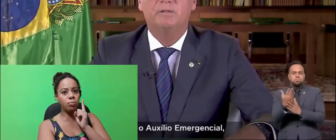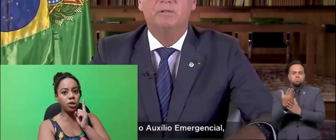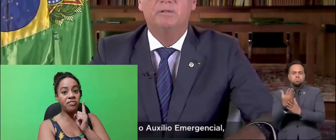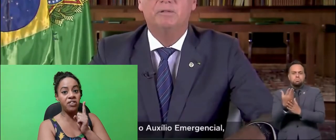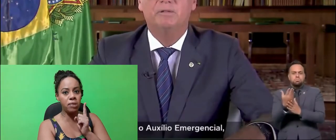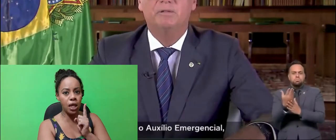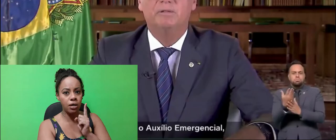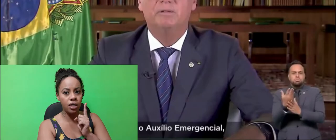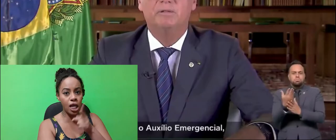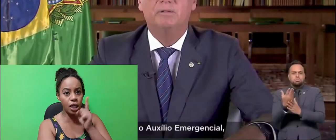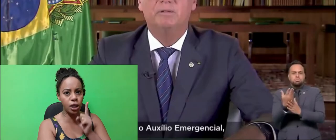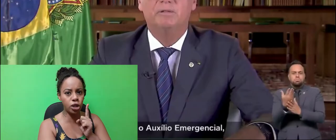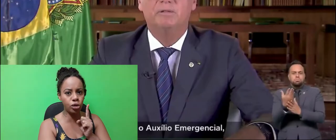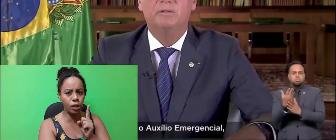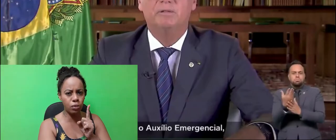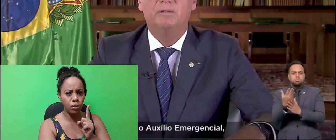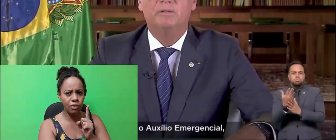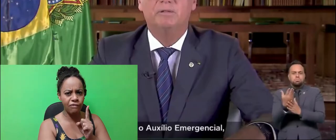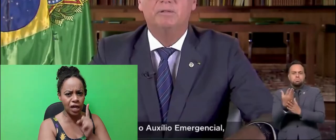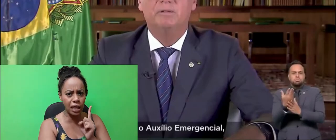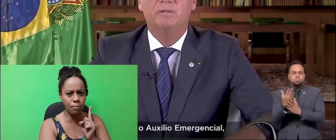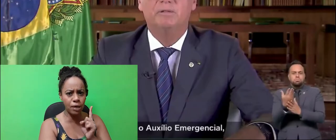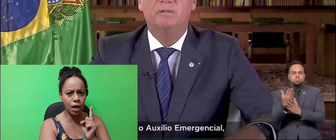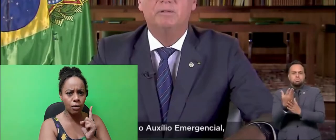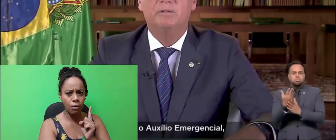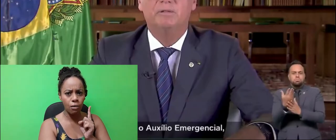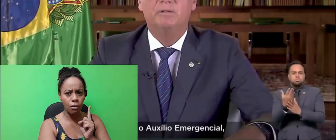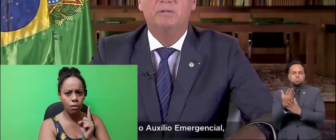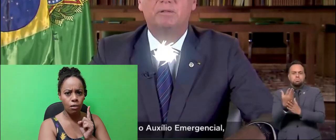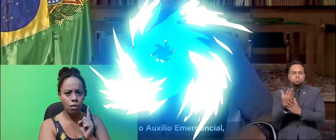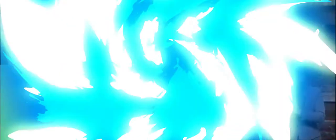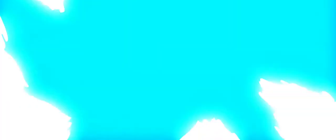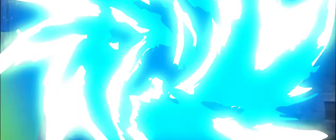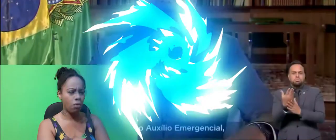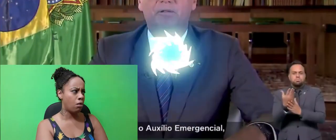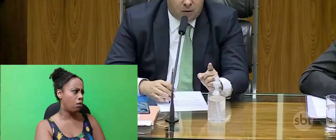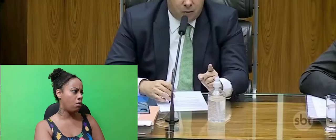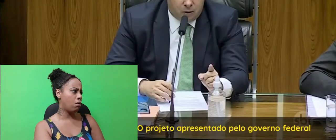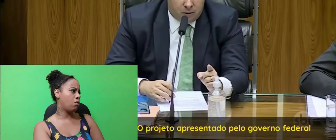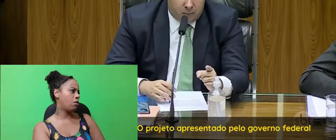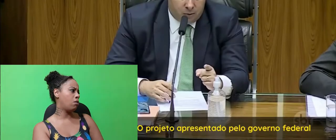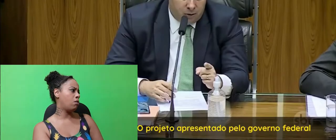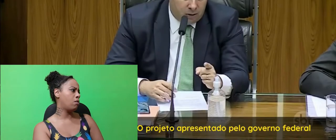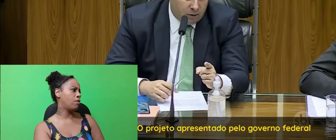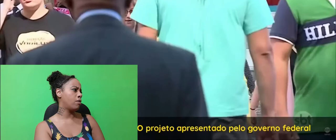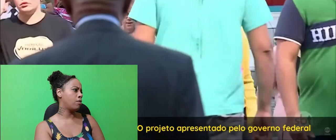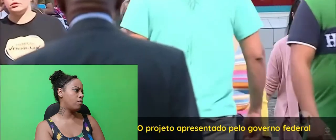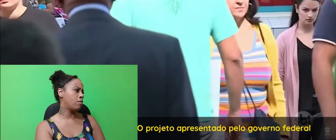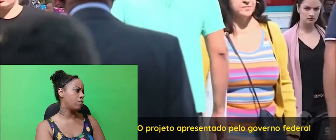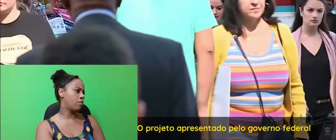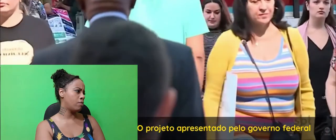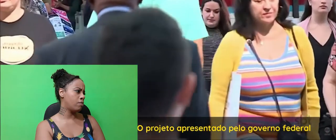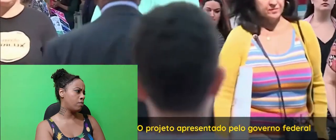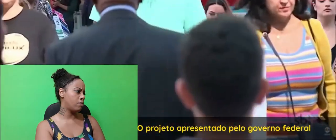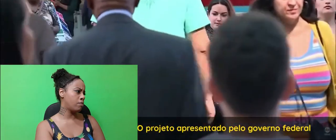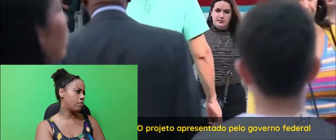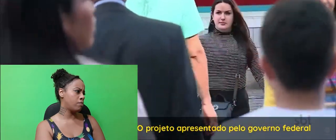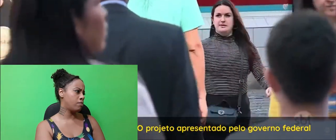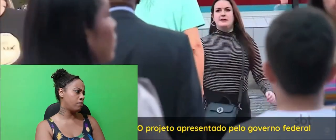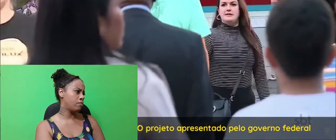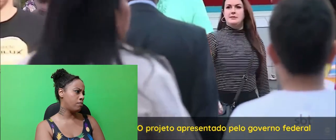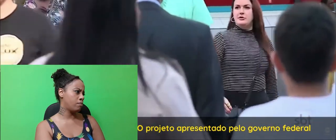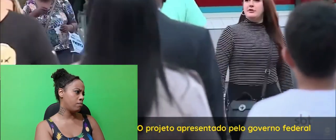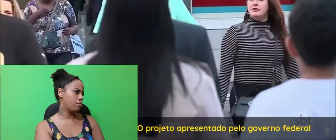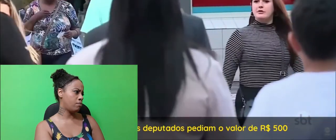que criamos o Bolsa Família. E ele destruiu. Vale lembrar. O benefício inicialmente, né, o projeto apresentado